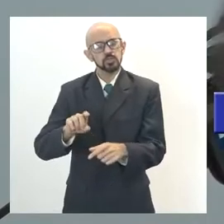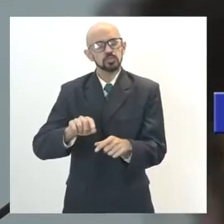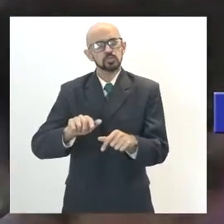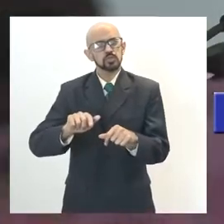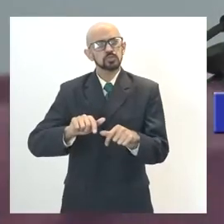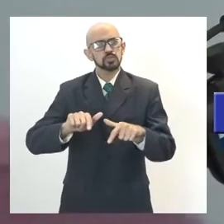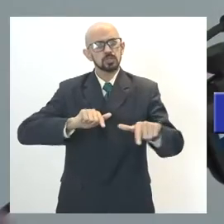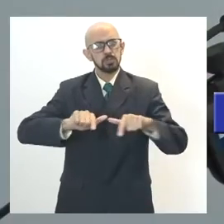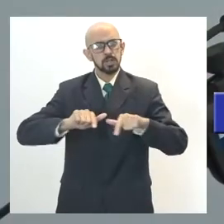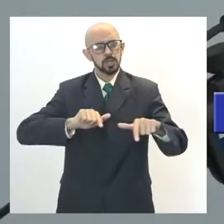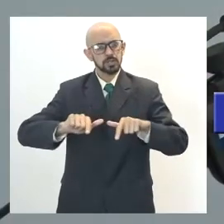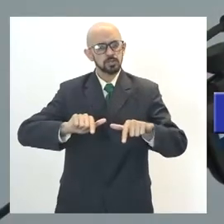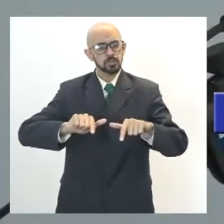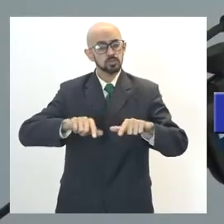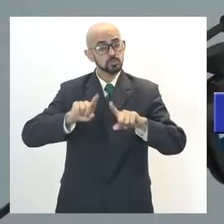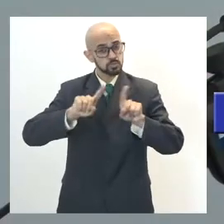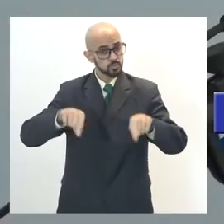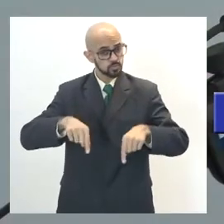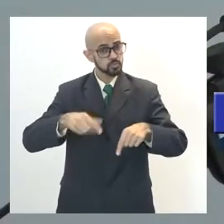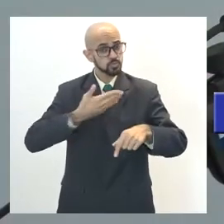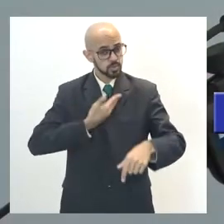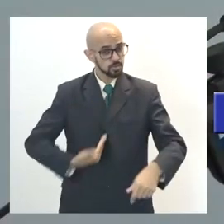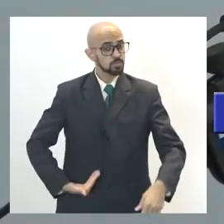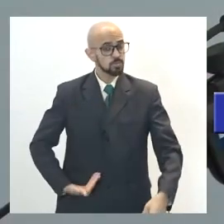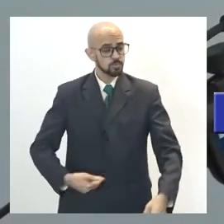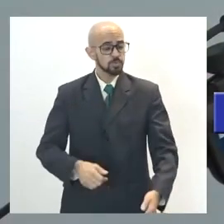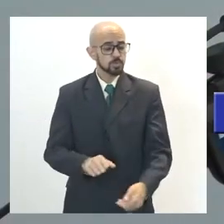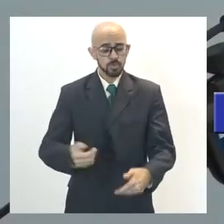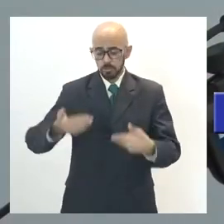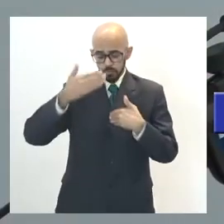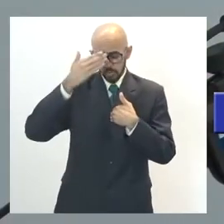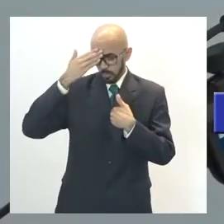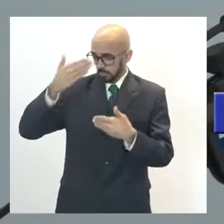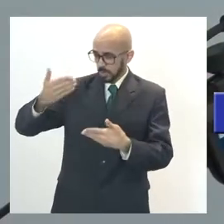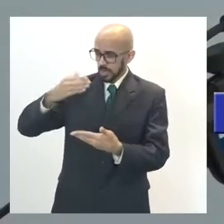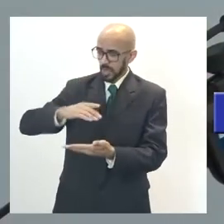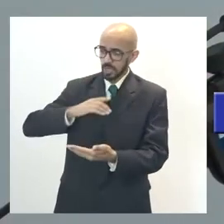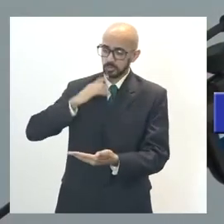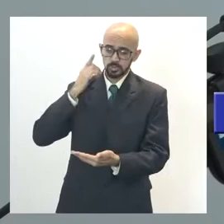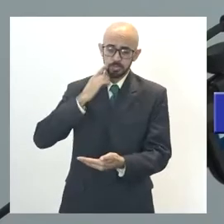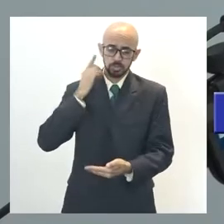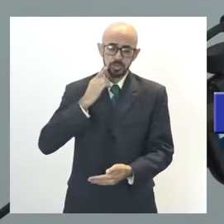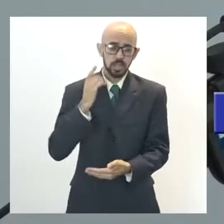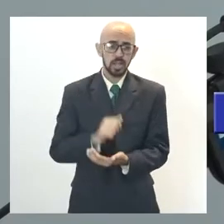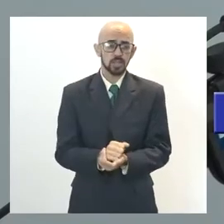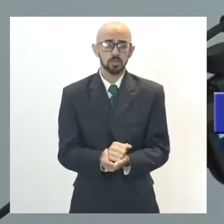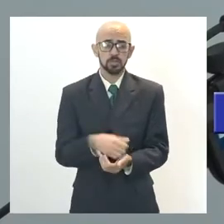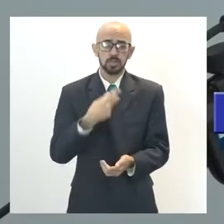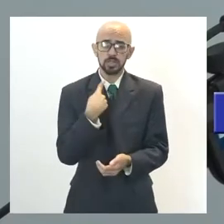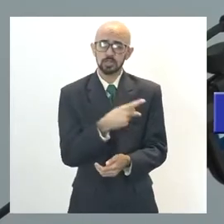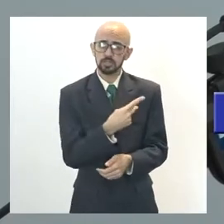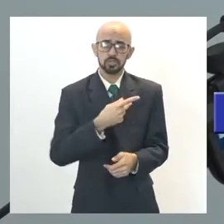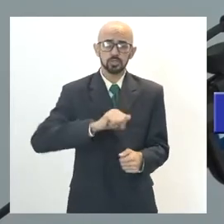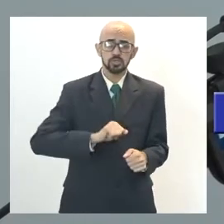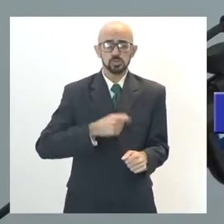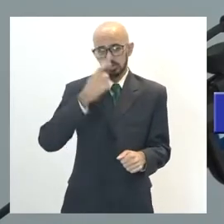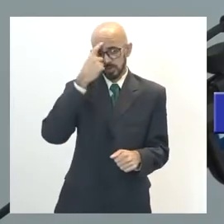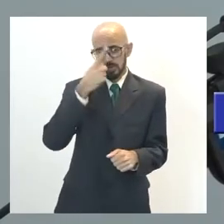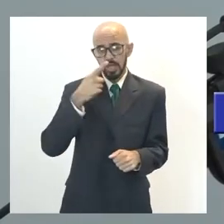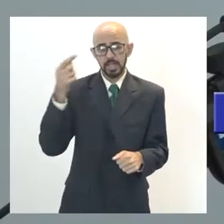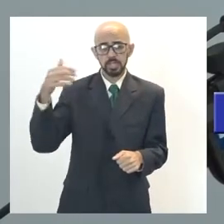que atuam no serviço público então brigada Deputado Paulo Ramos pela sua iniciativa de trazer esse debate